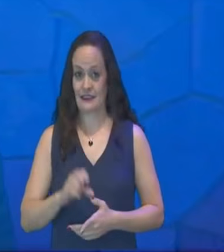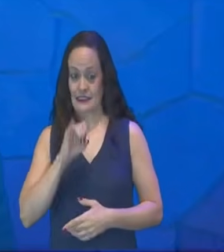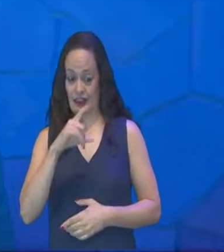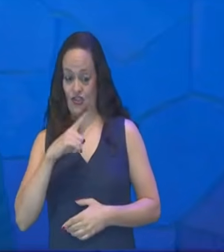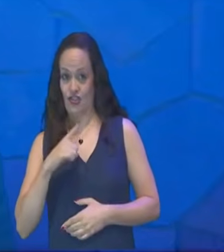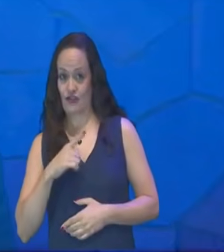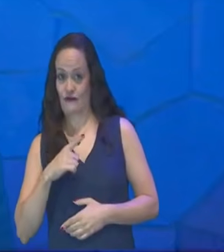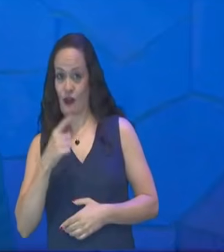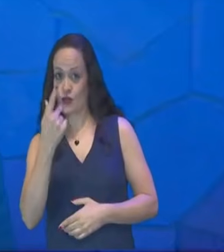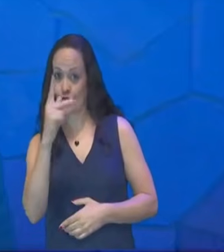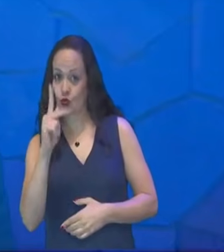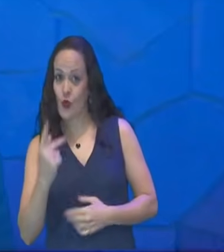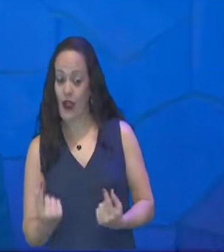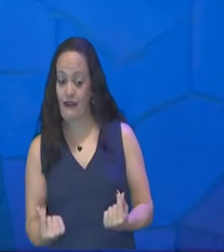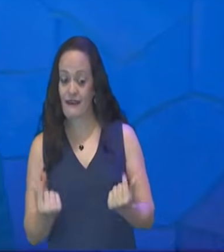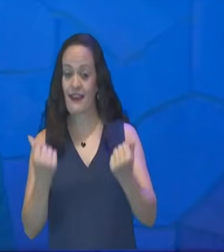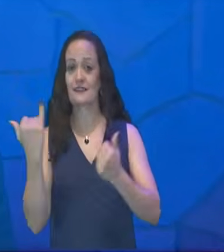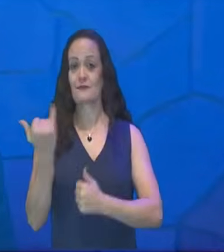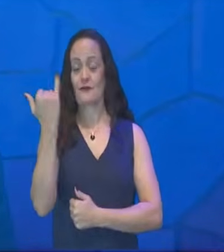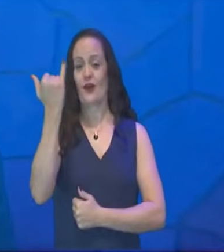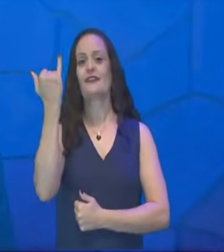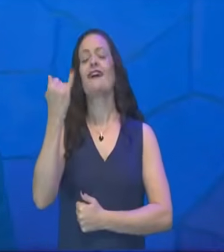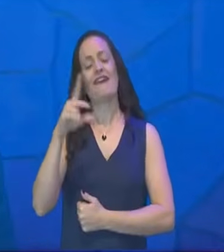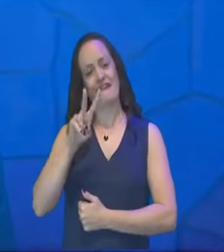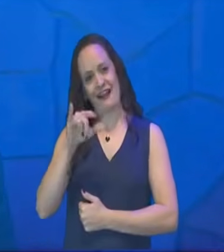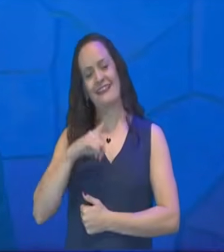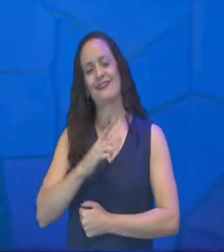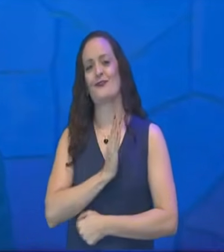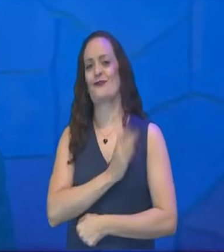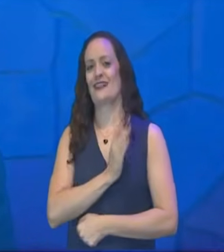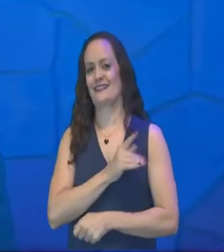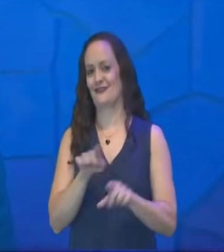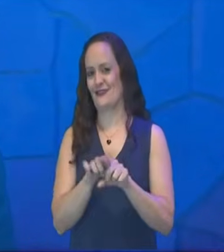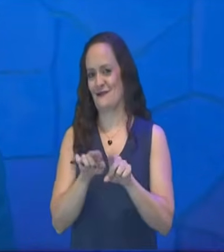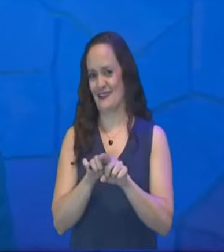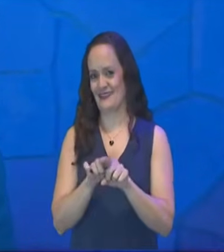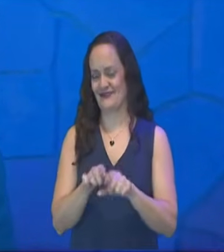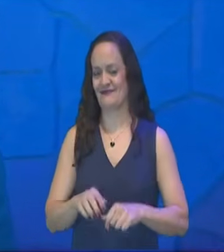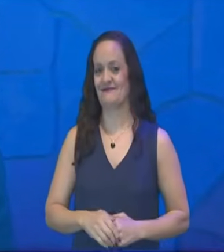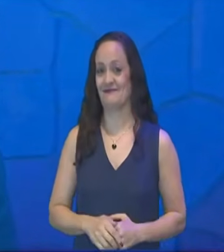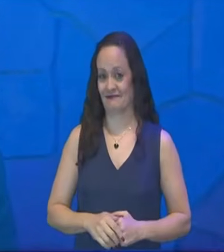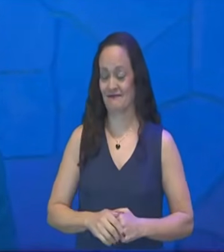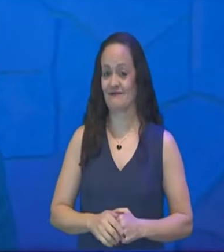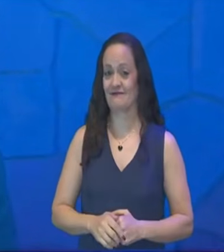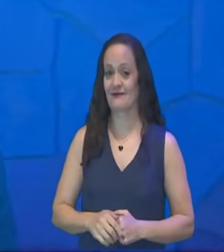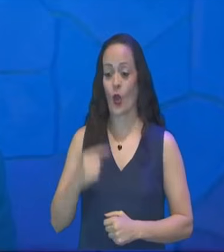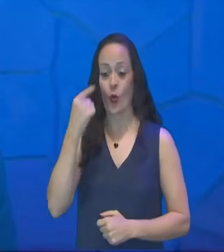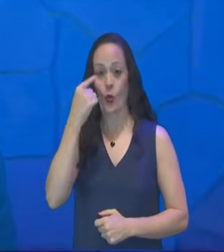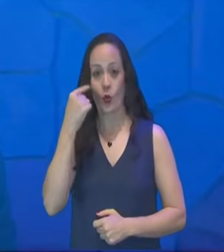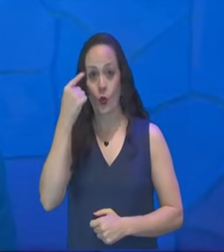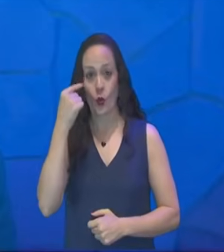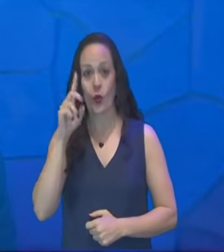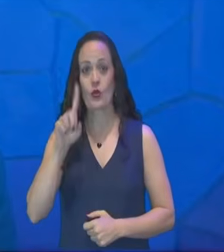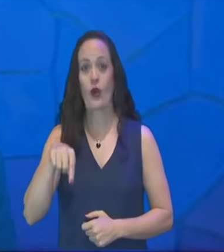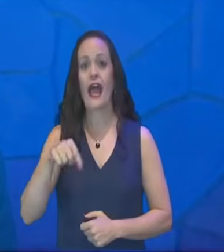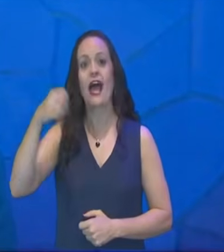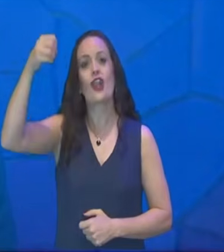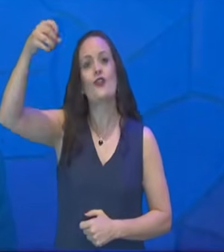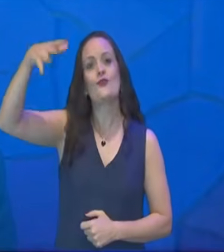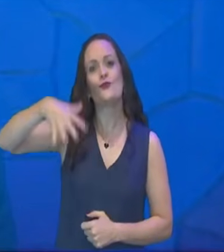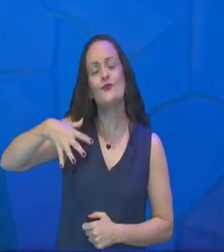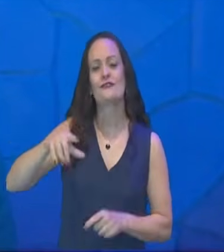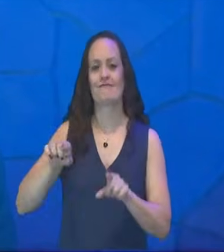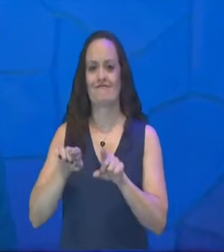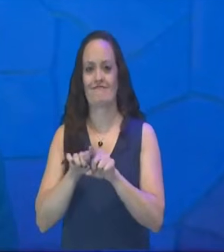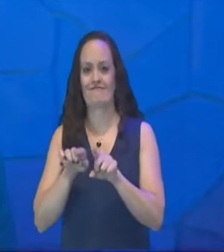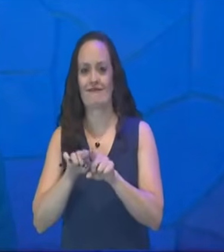estiver o seu tesouro, aí estará também o seu coração. Os olhos são a lâmpada do corpo, e os seus